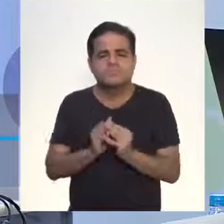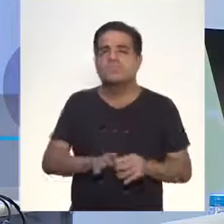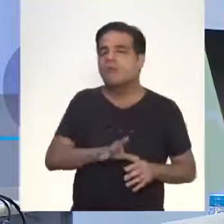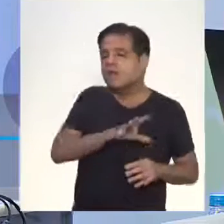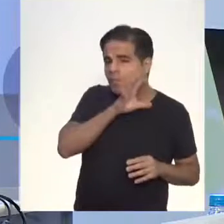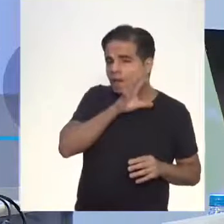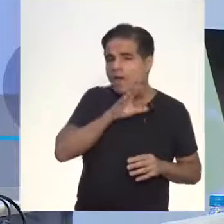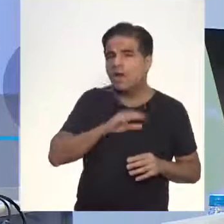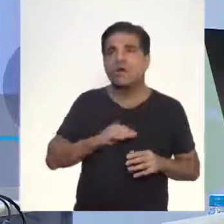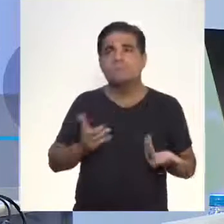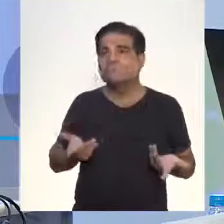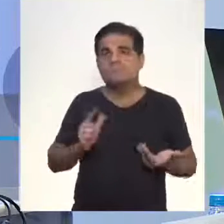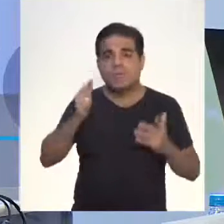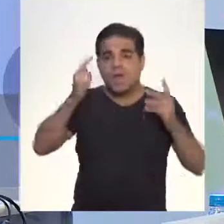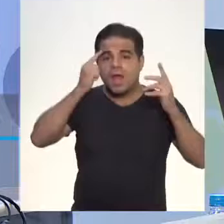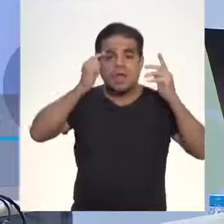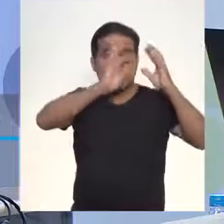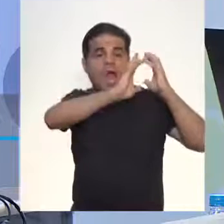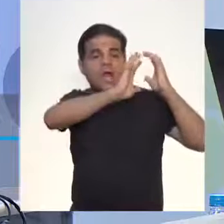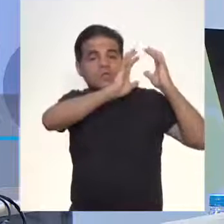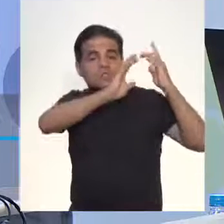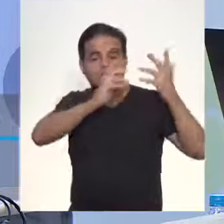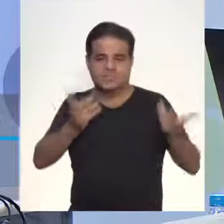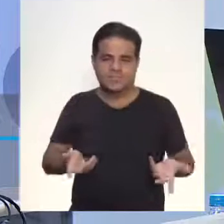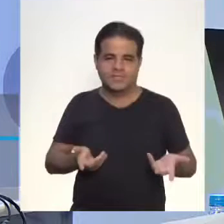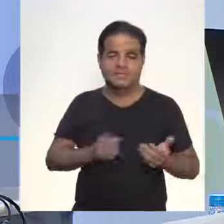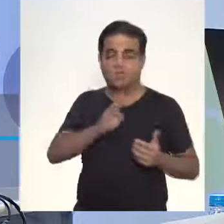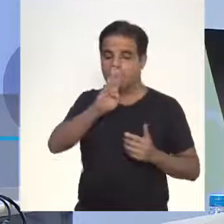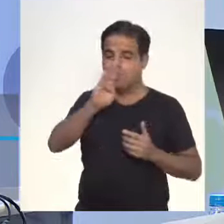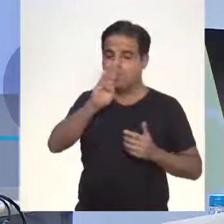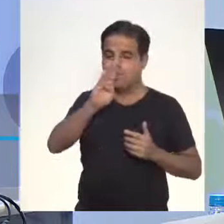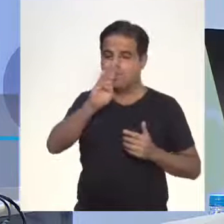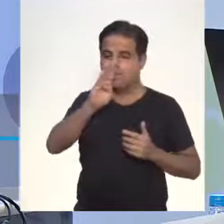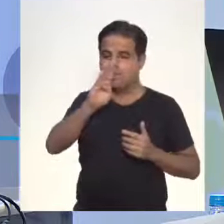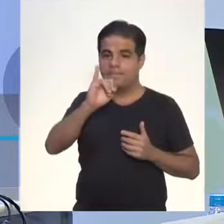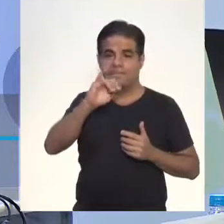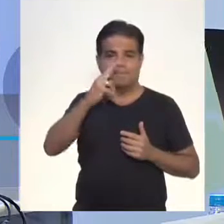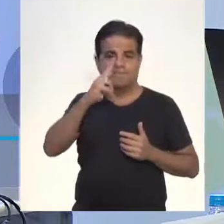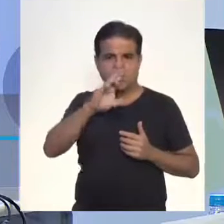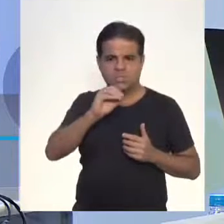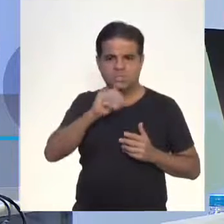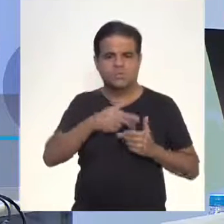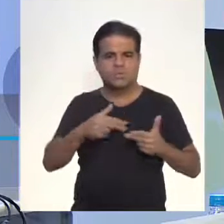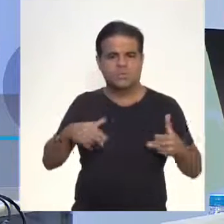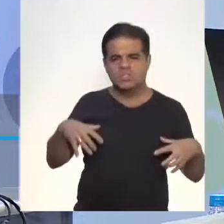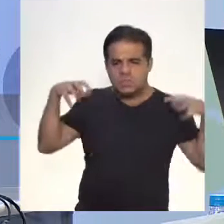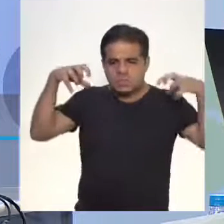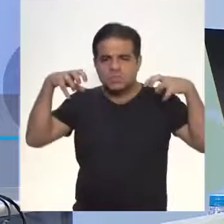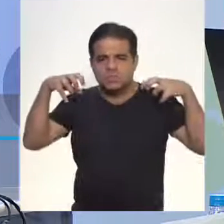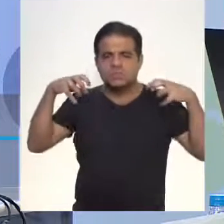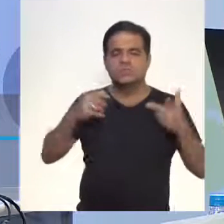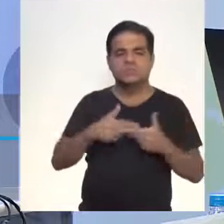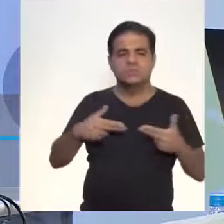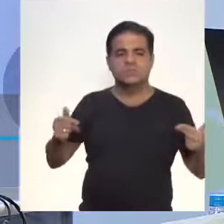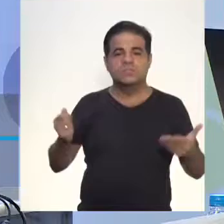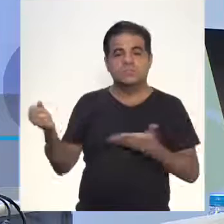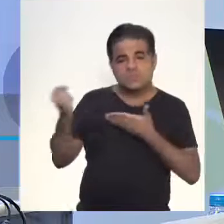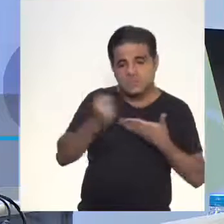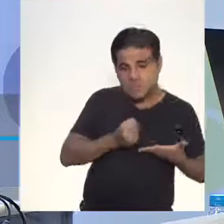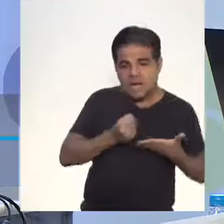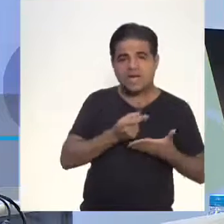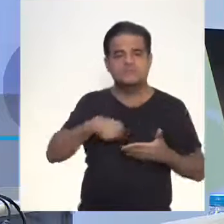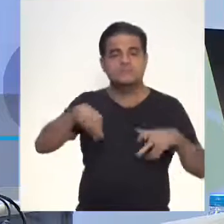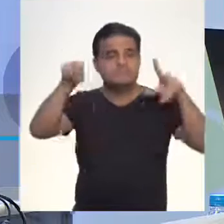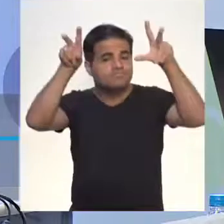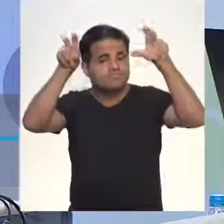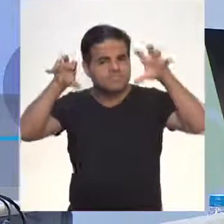é tudo aquilo que não tem raciocínio, né? Já o bicho é algo voraz, né? É algo que é mais, que traz para a gente essa